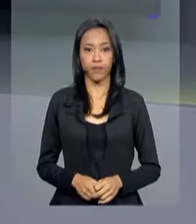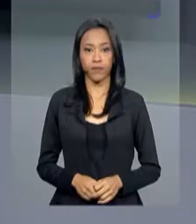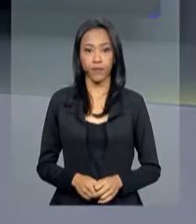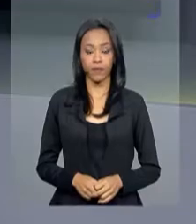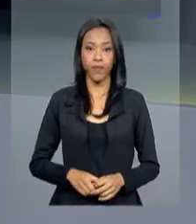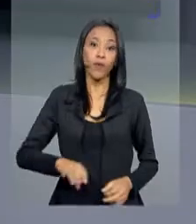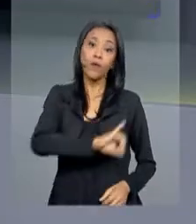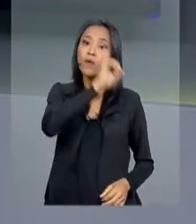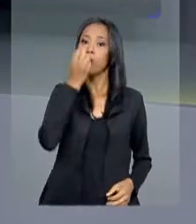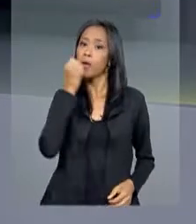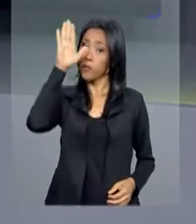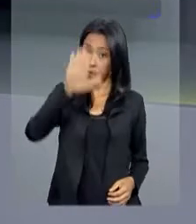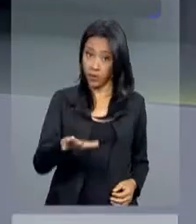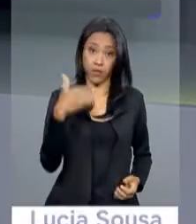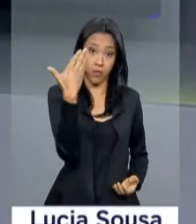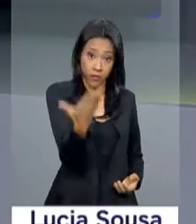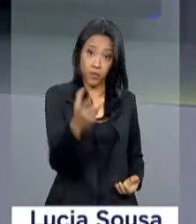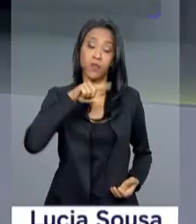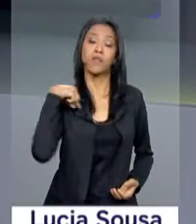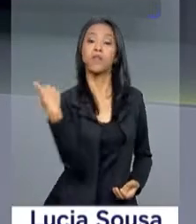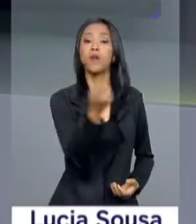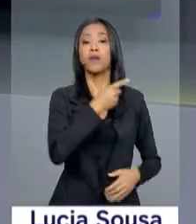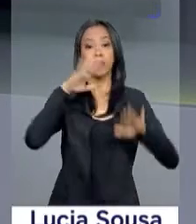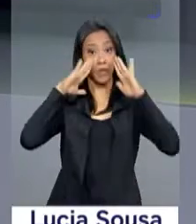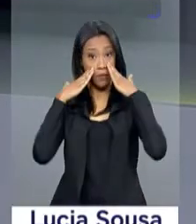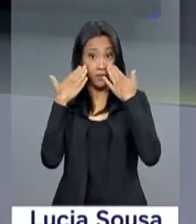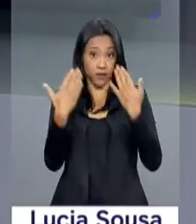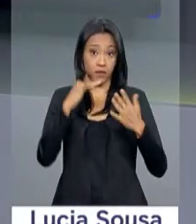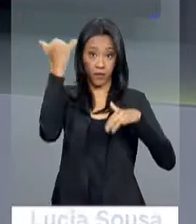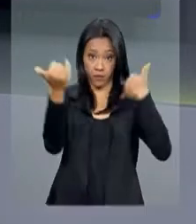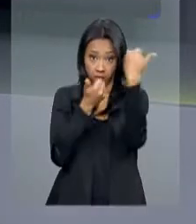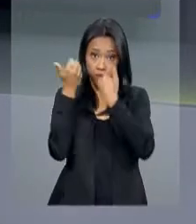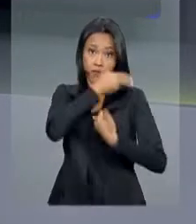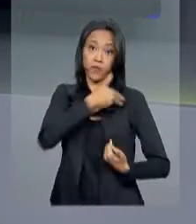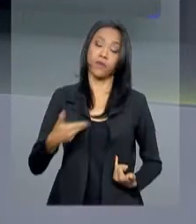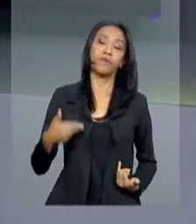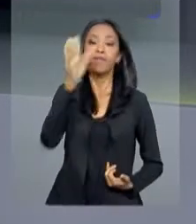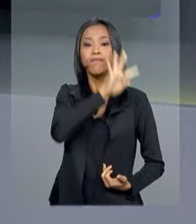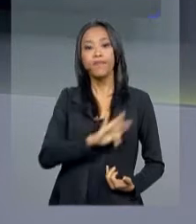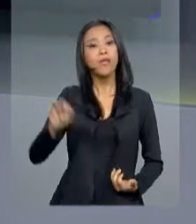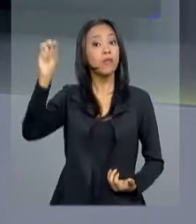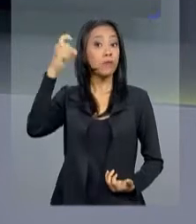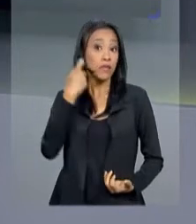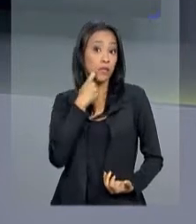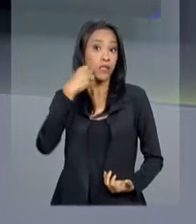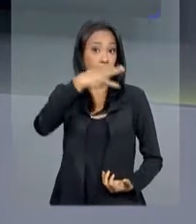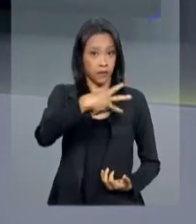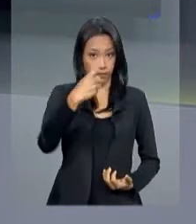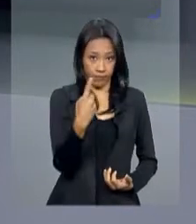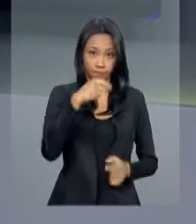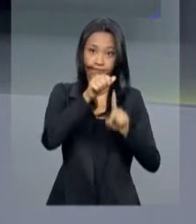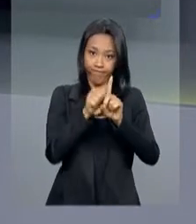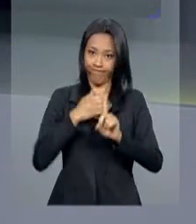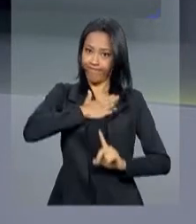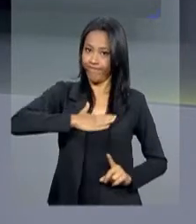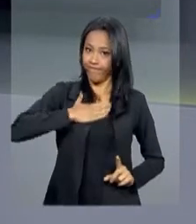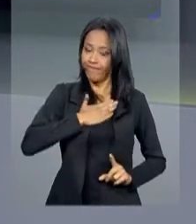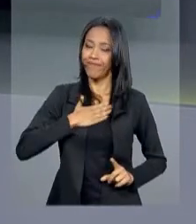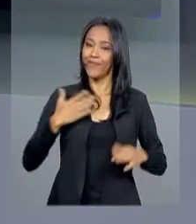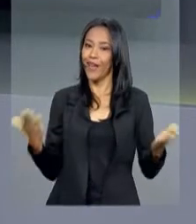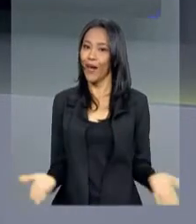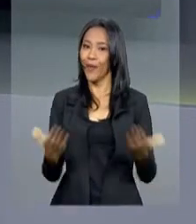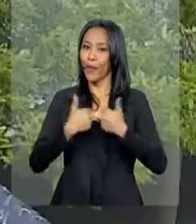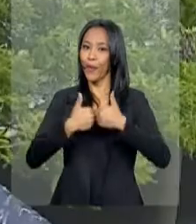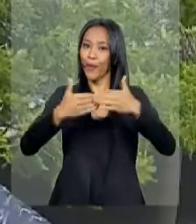olá boa tarde pra você estamos no ar com as notícias do governo federal desta sexta-feira 31 de agosto a gente começa